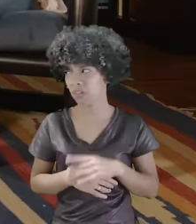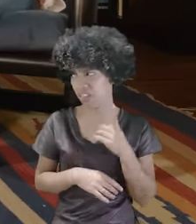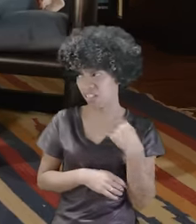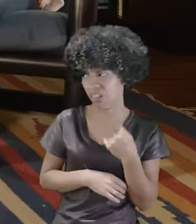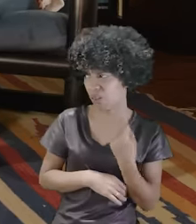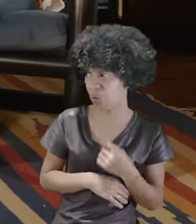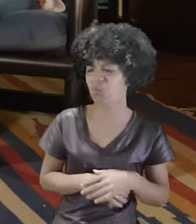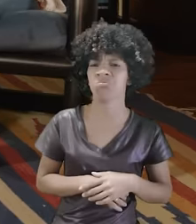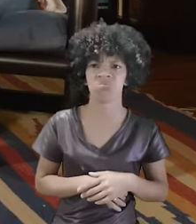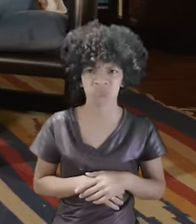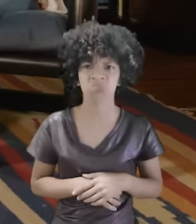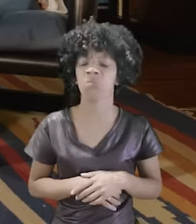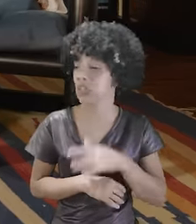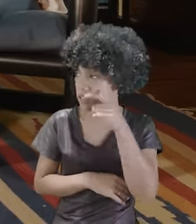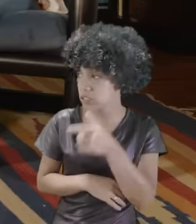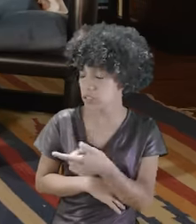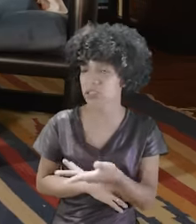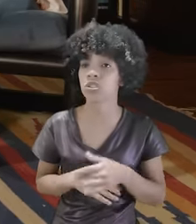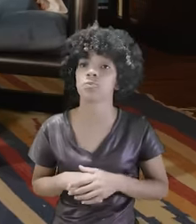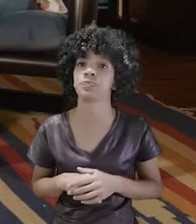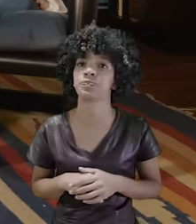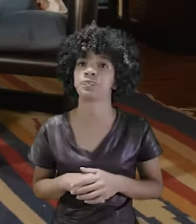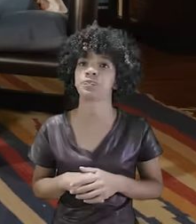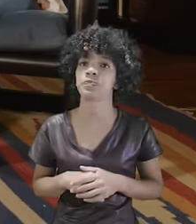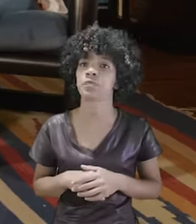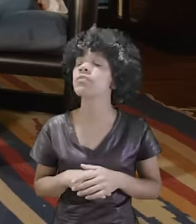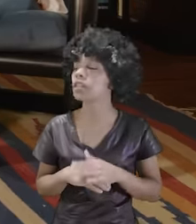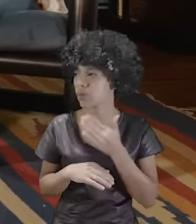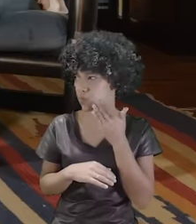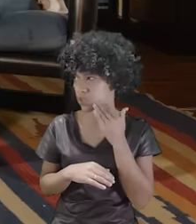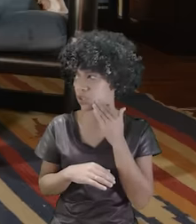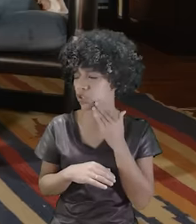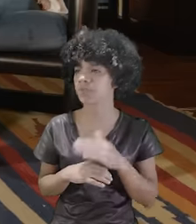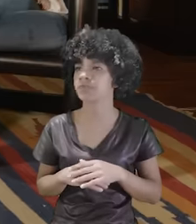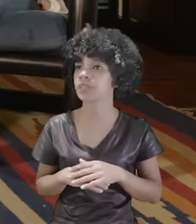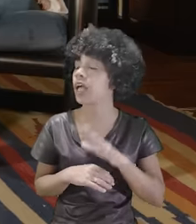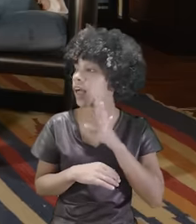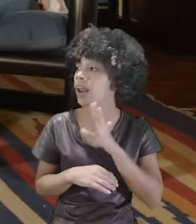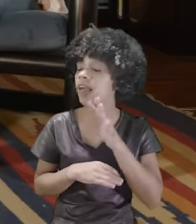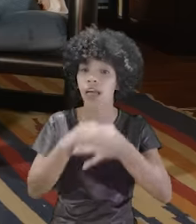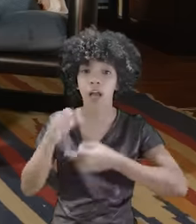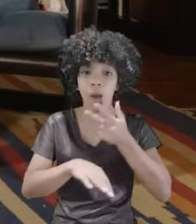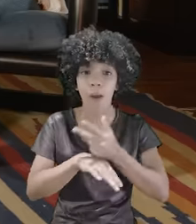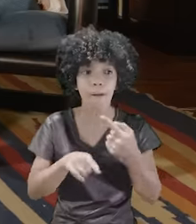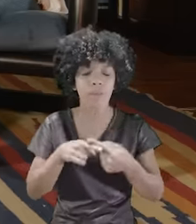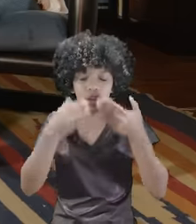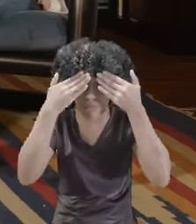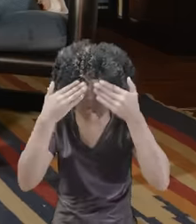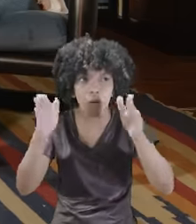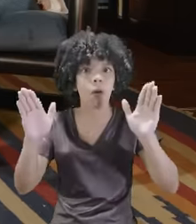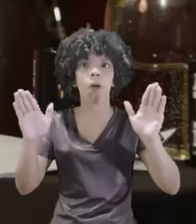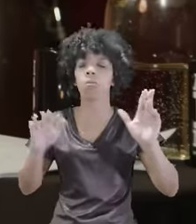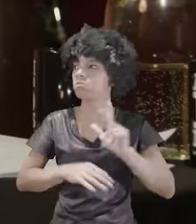caramba que coisa louca cara que interessante e eu entendi é legal as cinzas que a gente vai abrindo